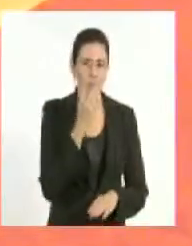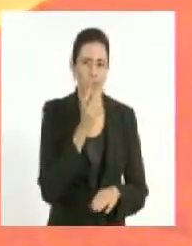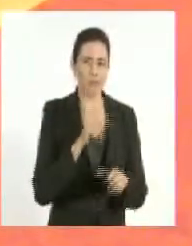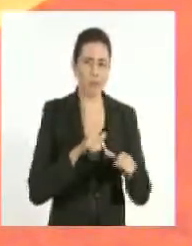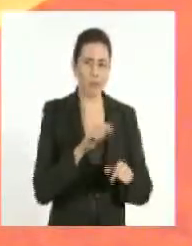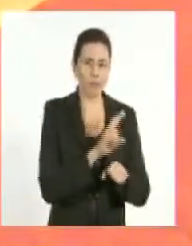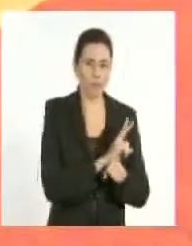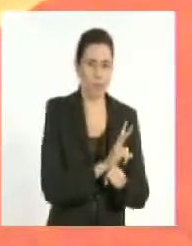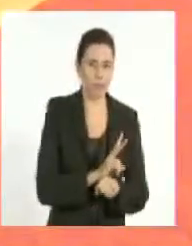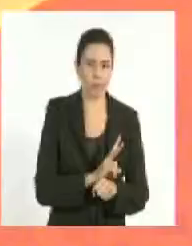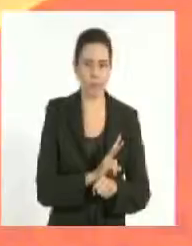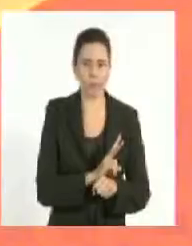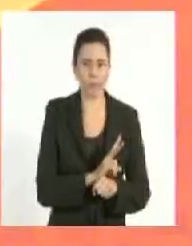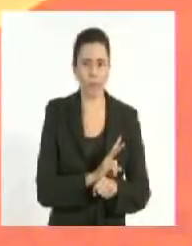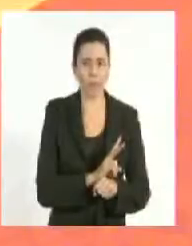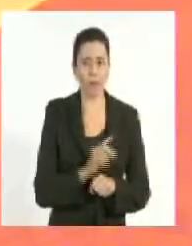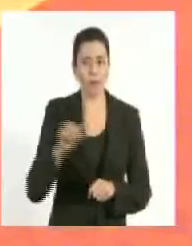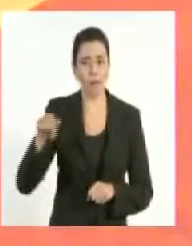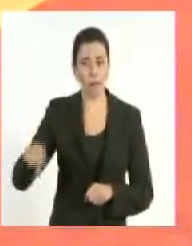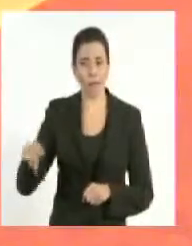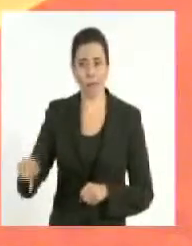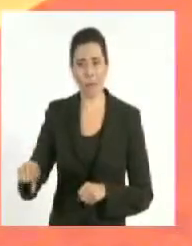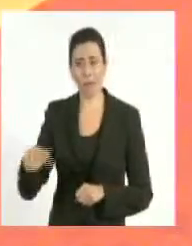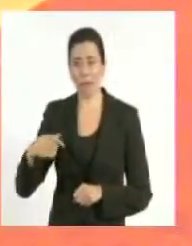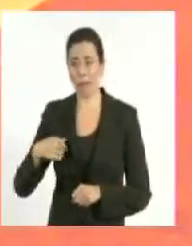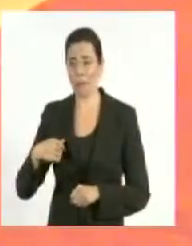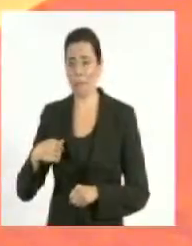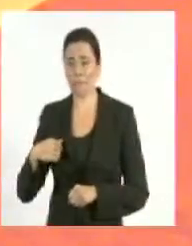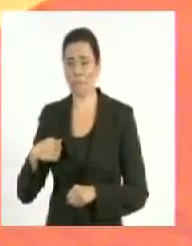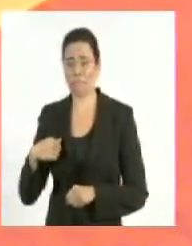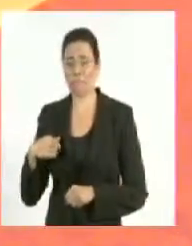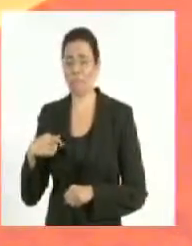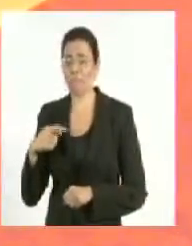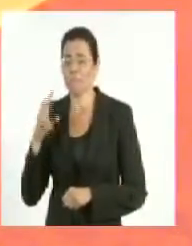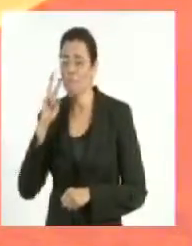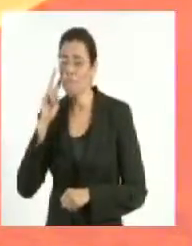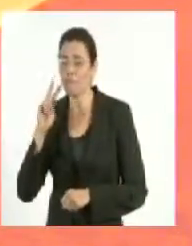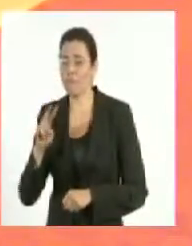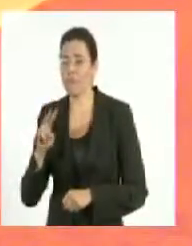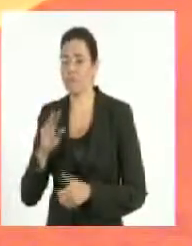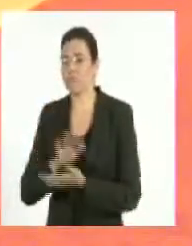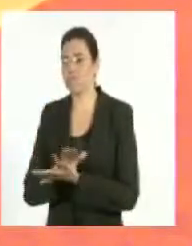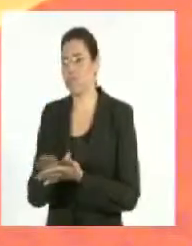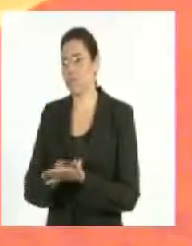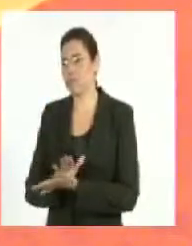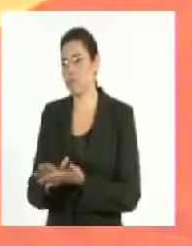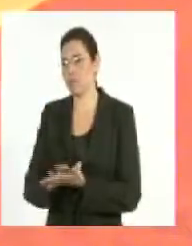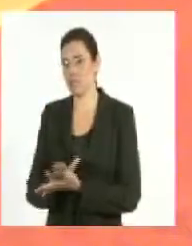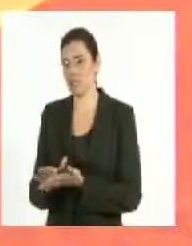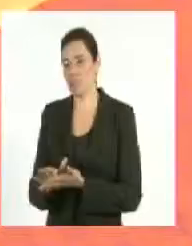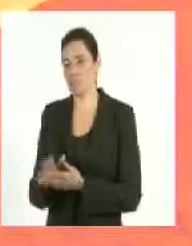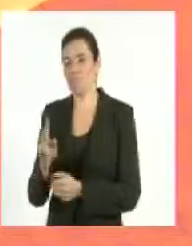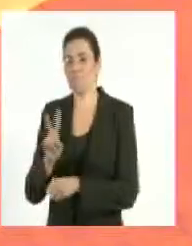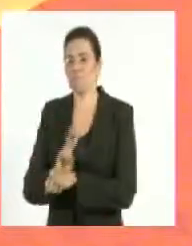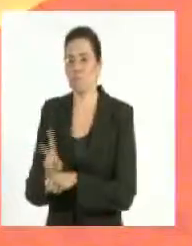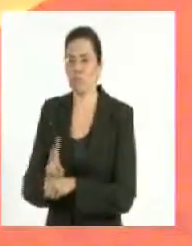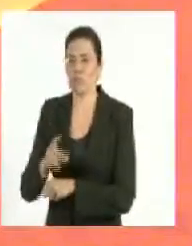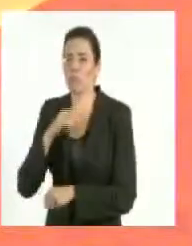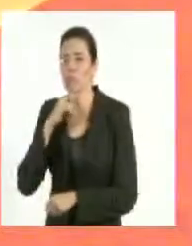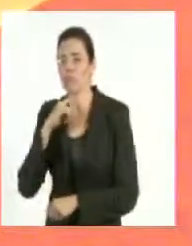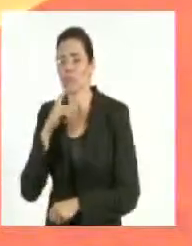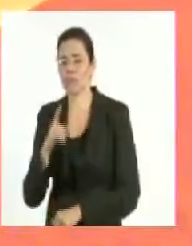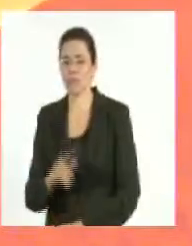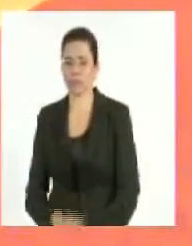Discute-se que o superintendente do DENIT venha aqui esclarecer alguma coisa. Eu não quero minimizar a importância